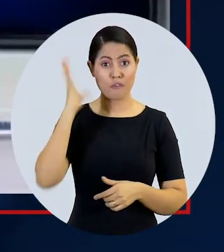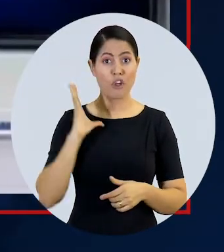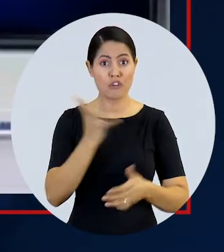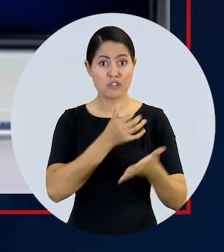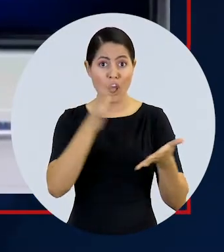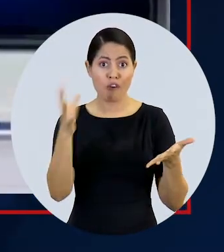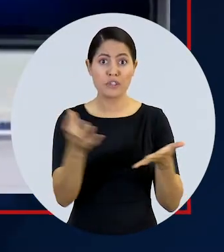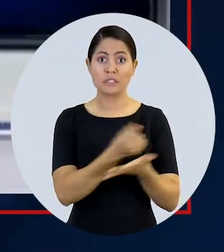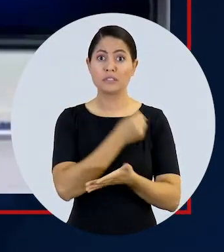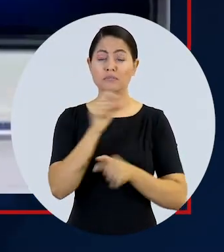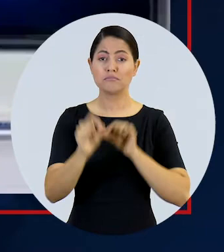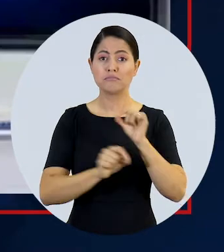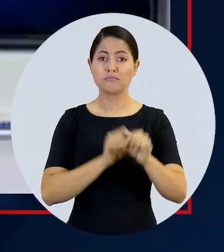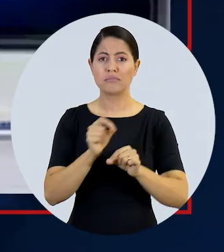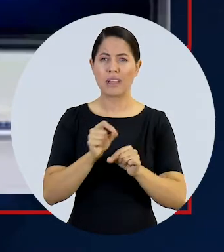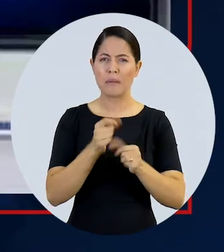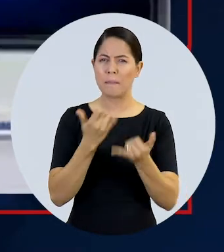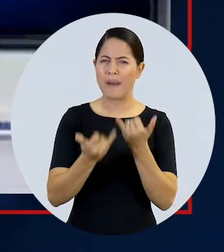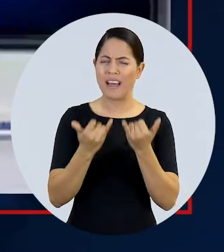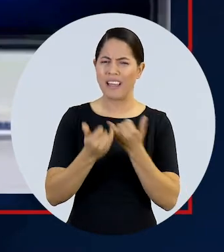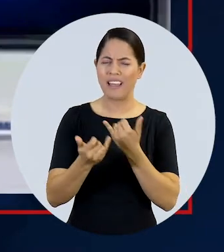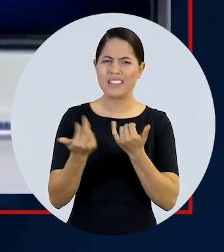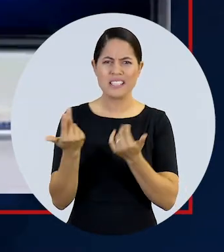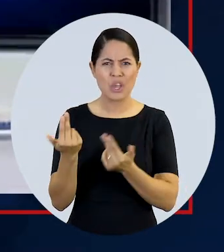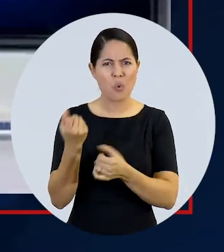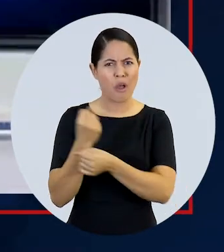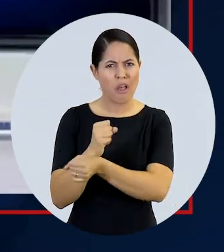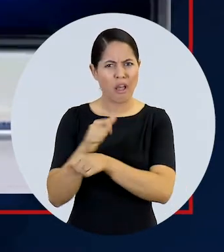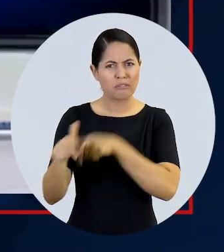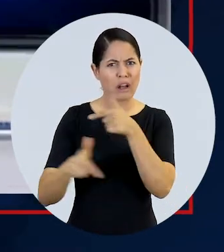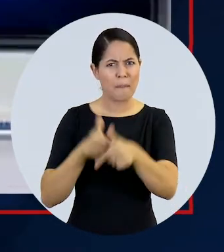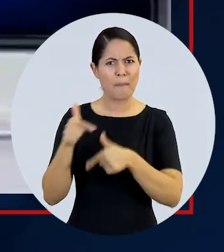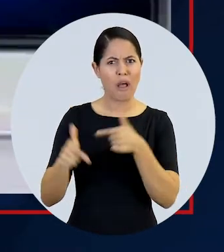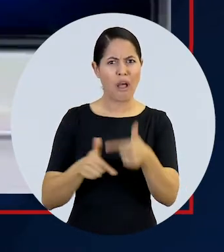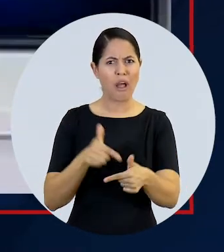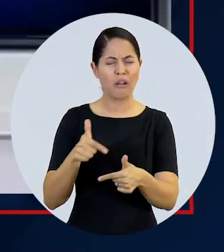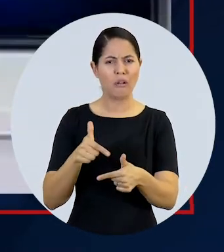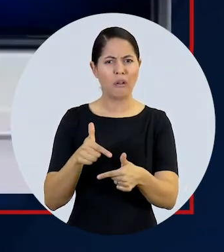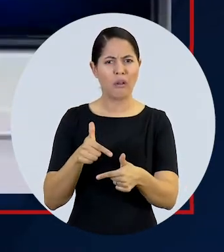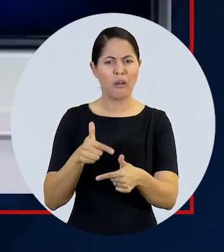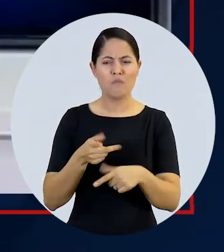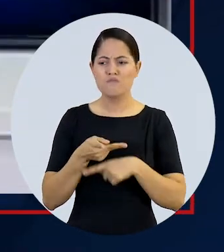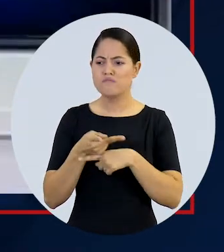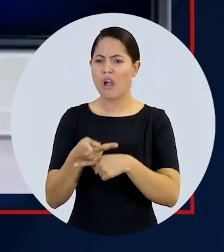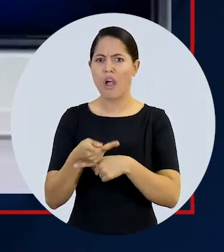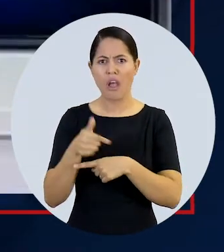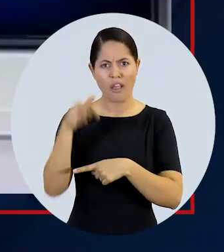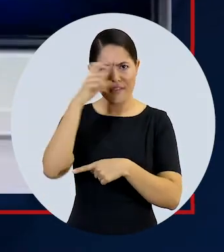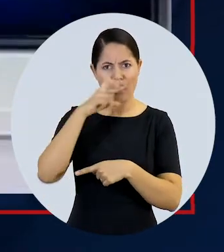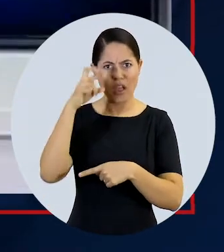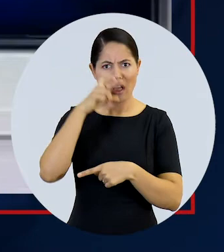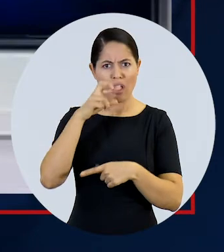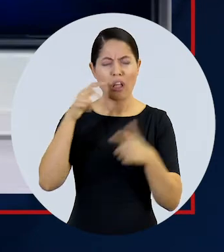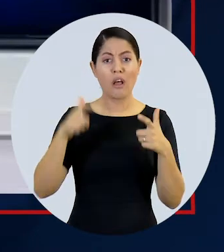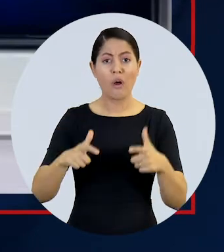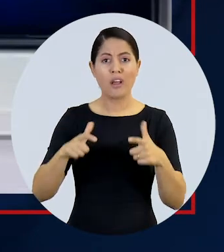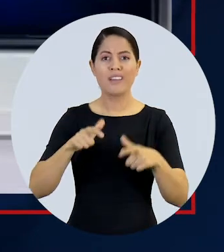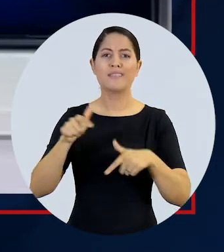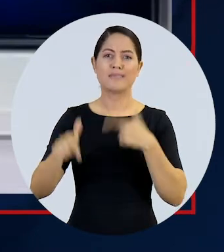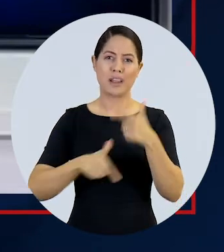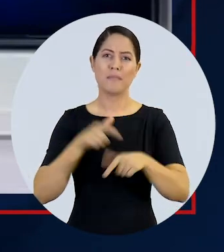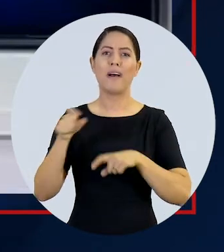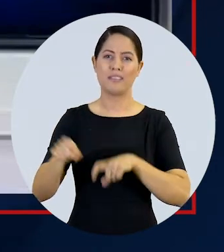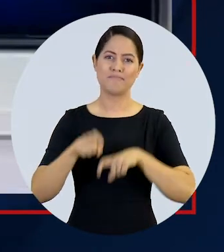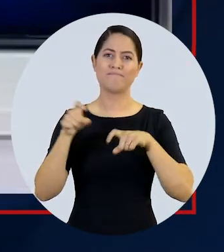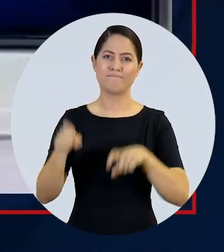por condições análogas à de escravos no município de Santa Rosa da Serra, no Alto Paranaíba. Eles estavam trabalhando